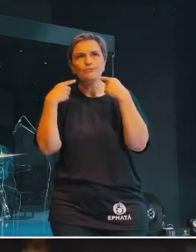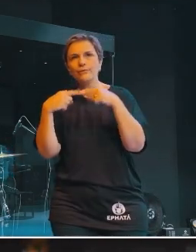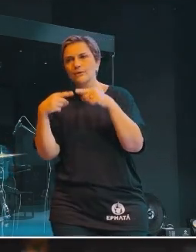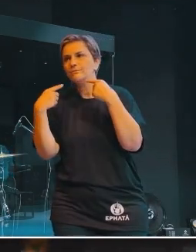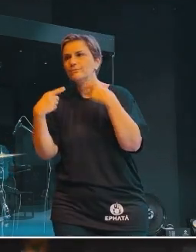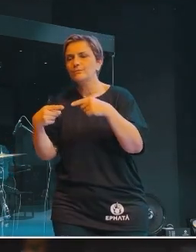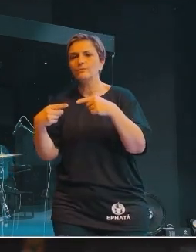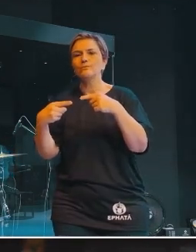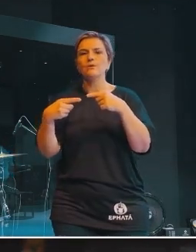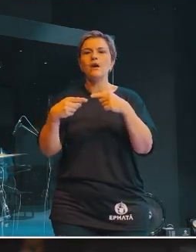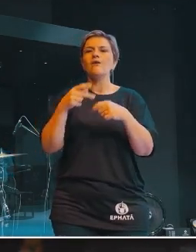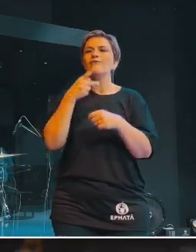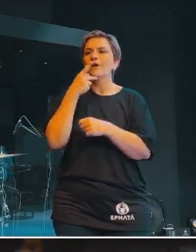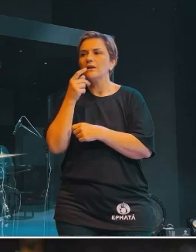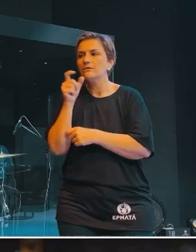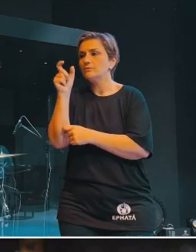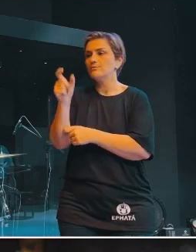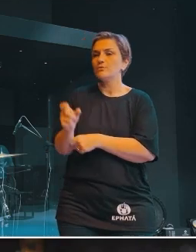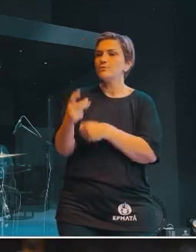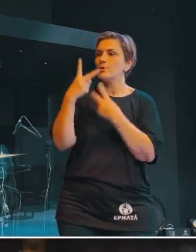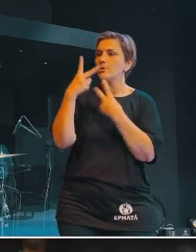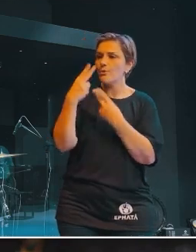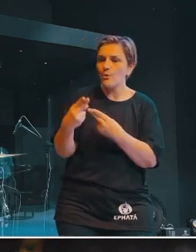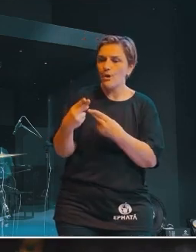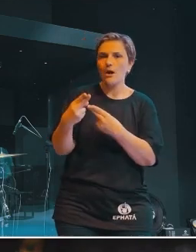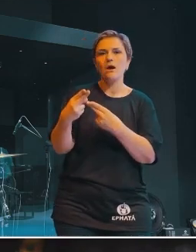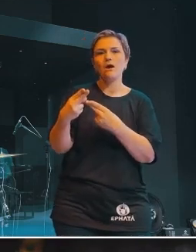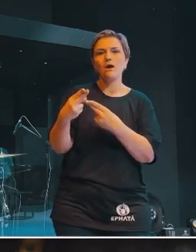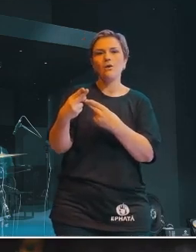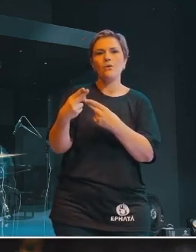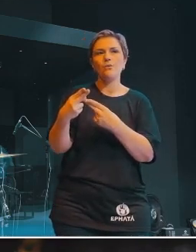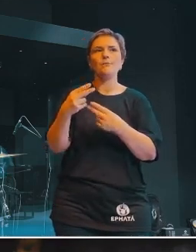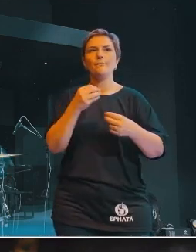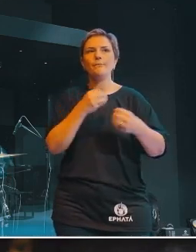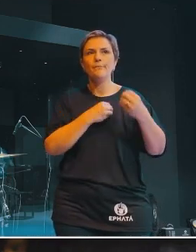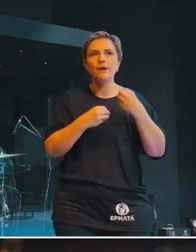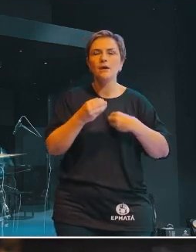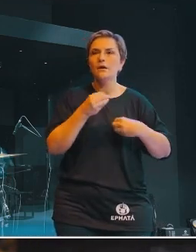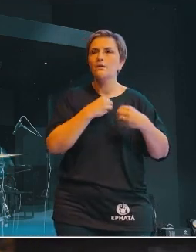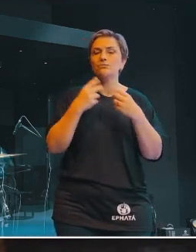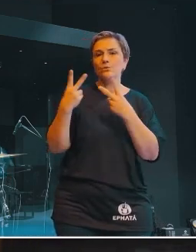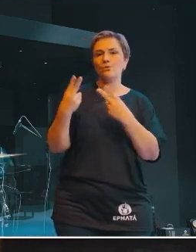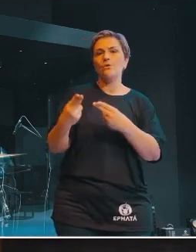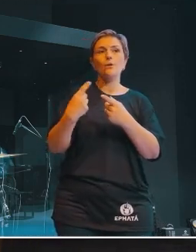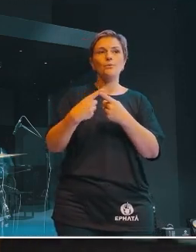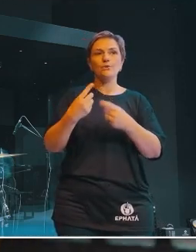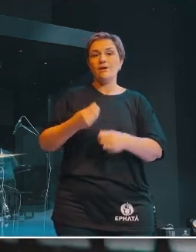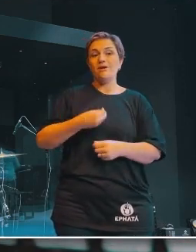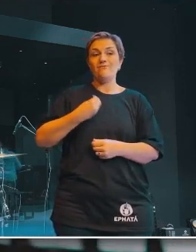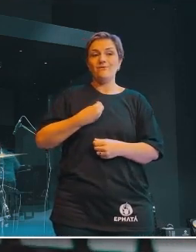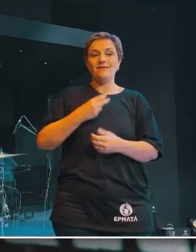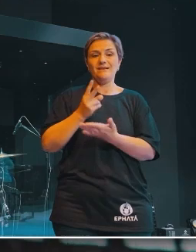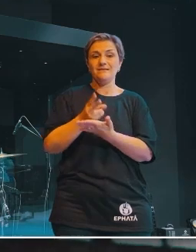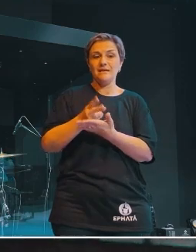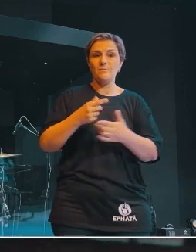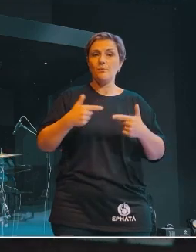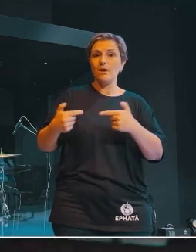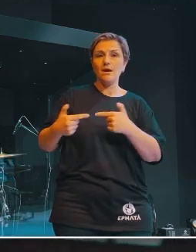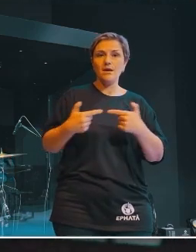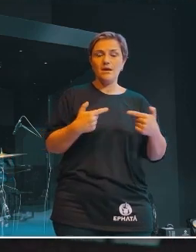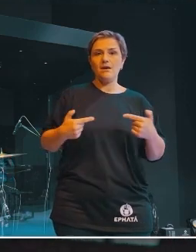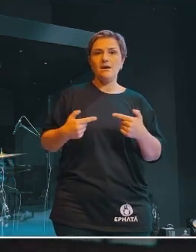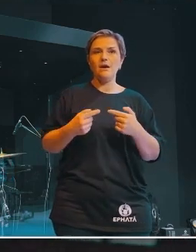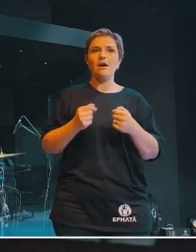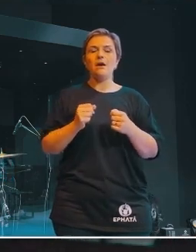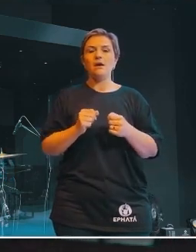das mesmas pessoas e caindo nos mesmos pecados. Porque para ela a vida é uma guerra, mas a vida não é uma